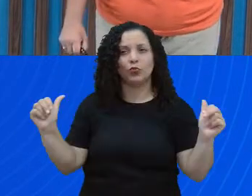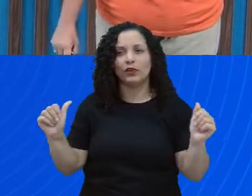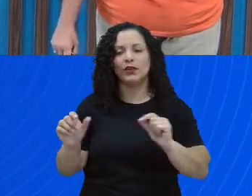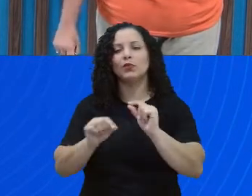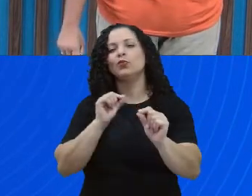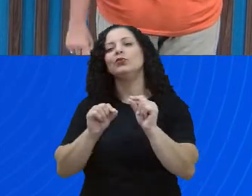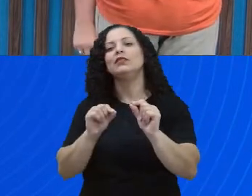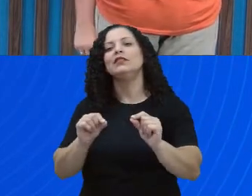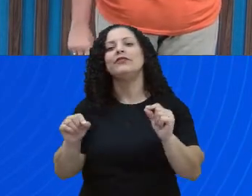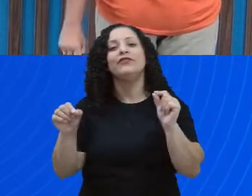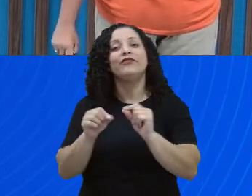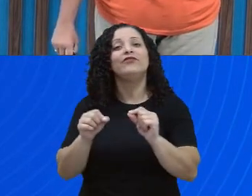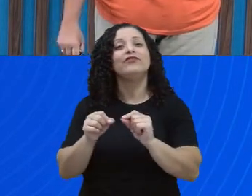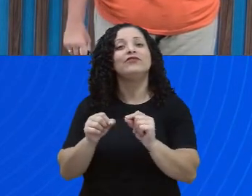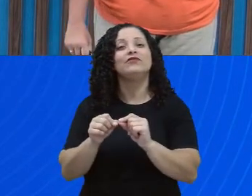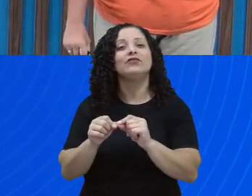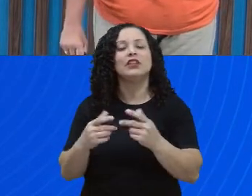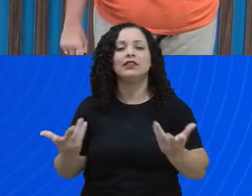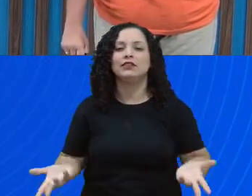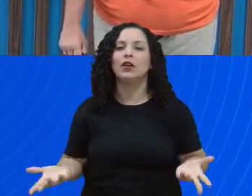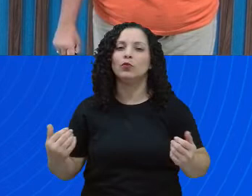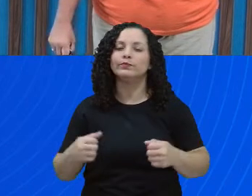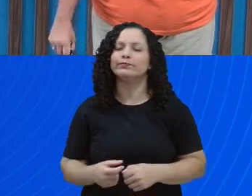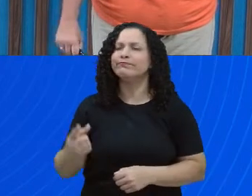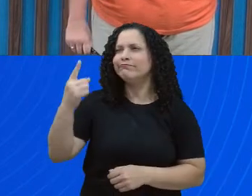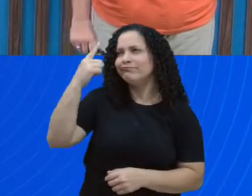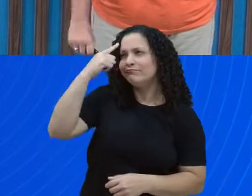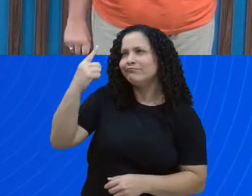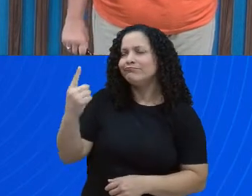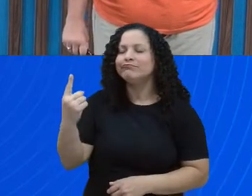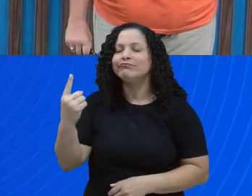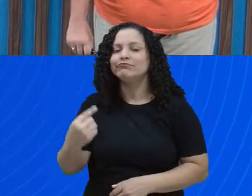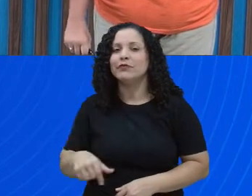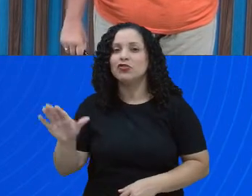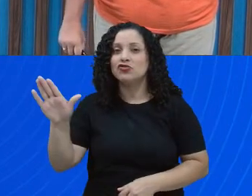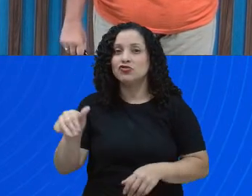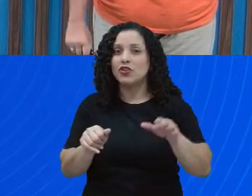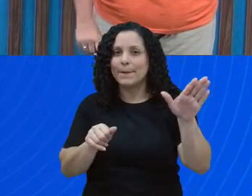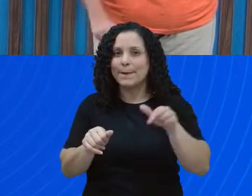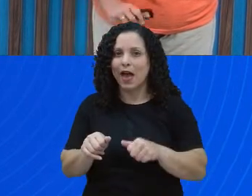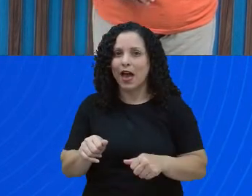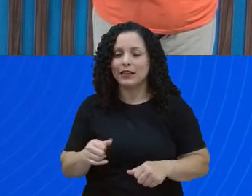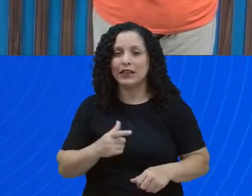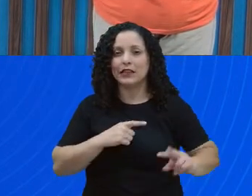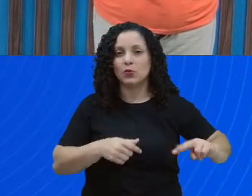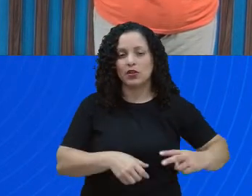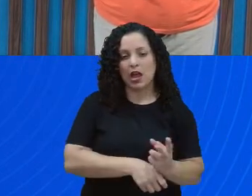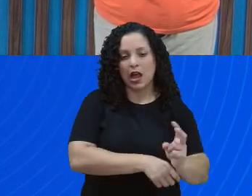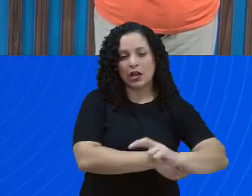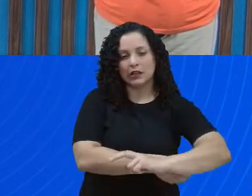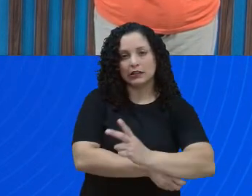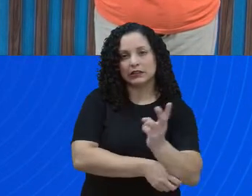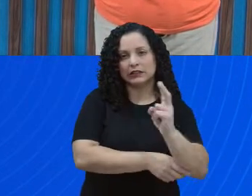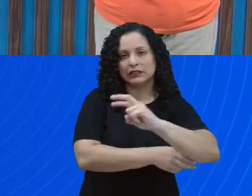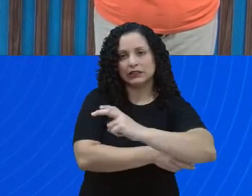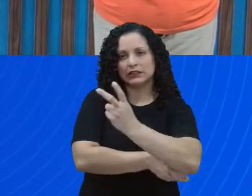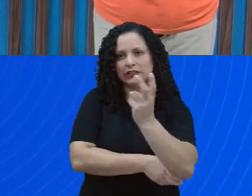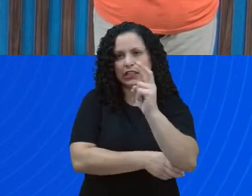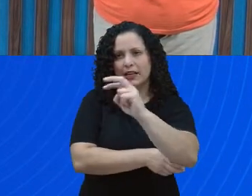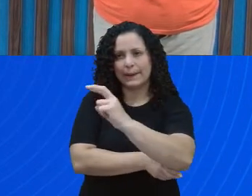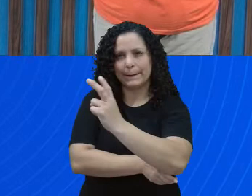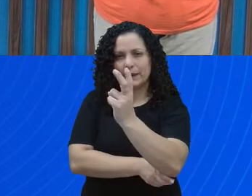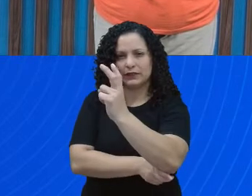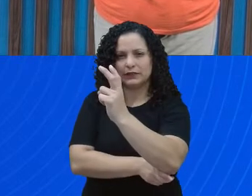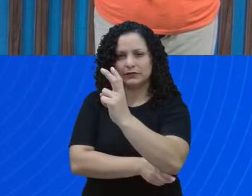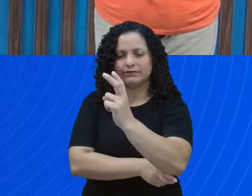encontrassem? Os deuses, então, resolveram chamar a gigantesca serpente Moi Uatu Macaru